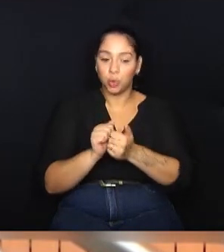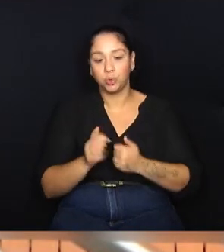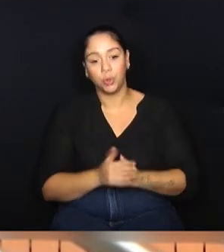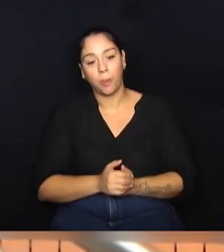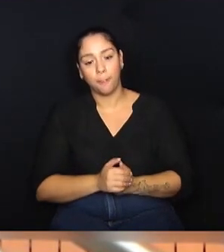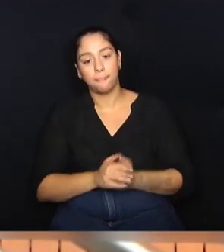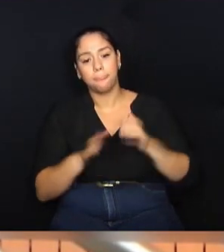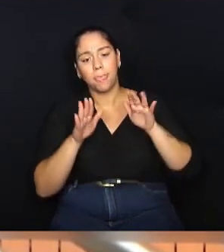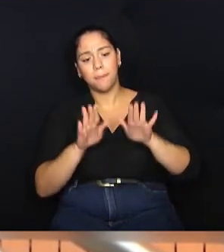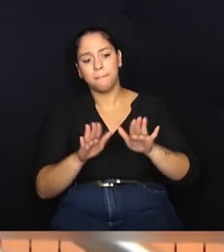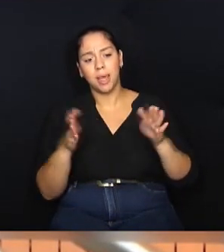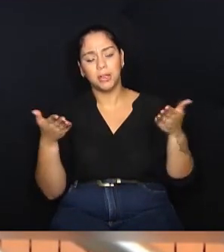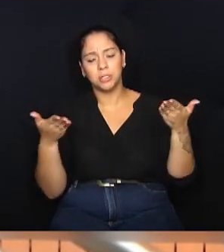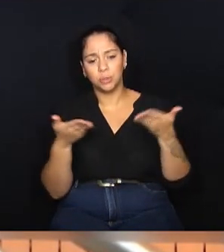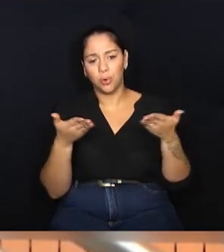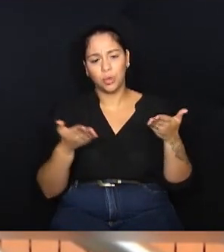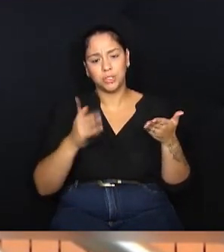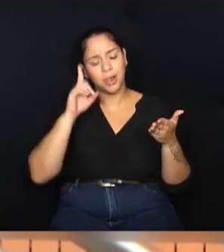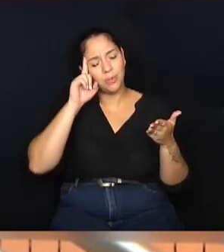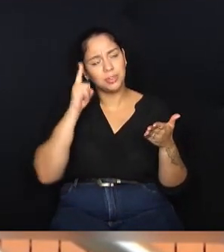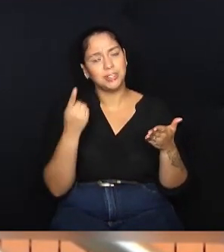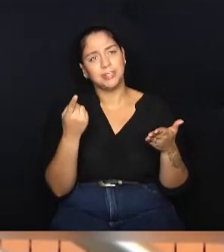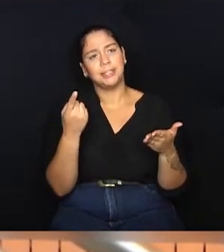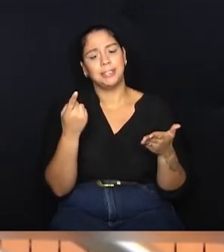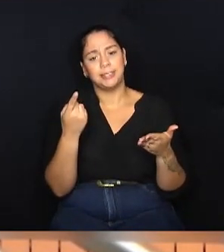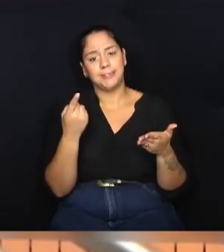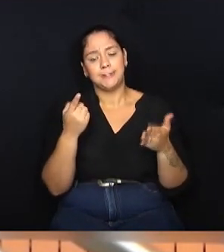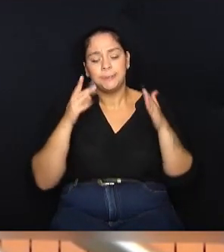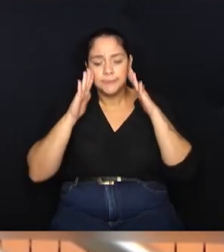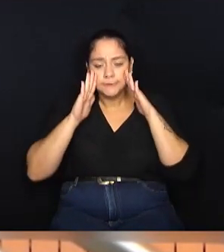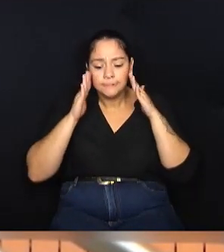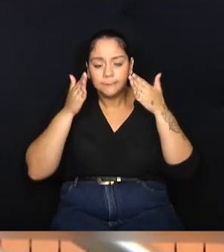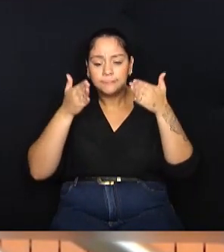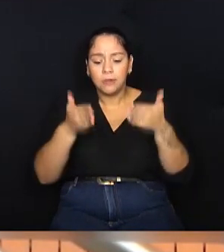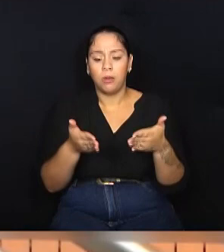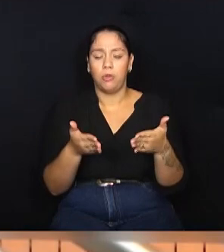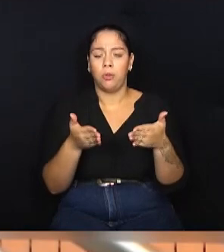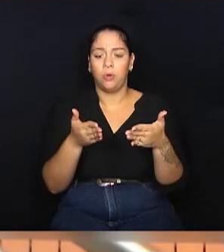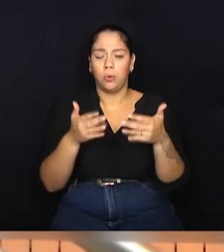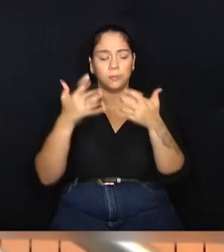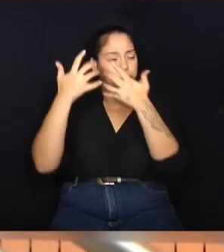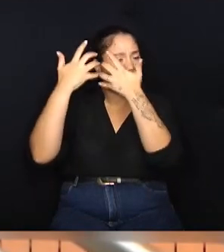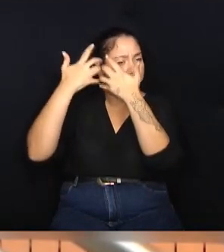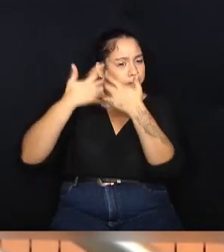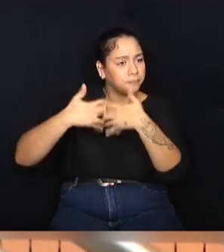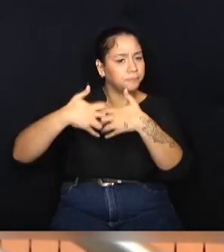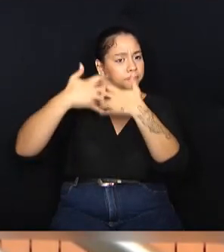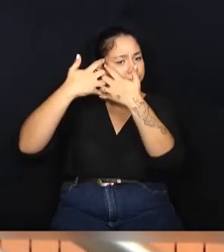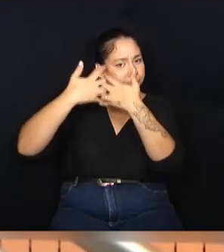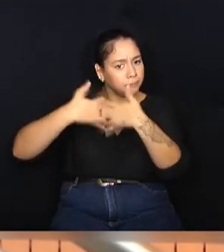para a gente é um dia que a gente dedica para fazer reflexões, para